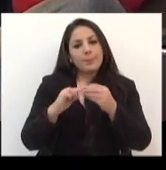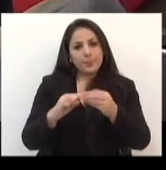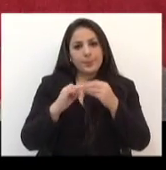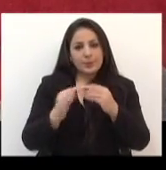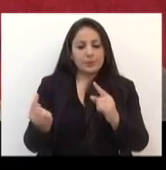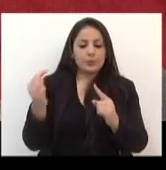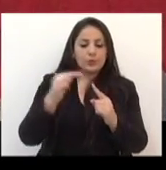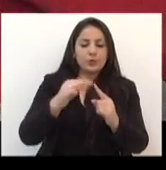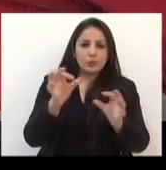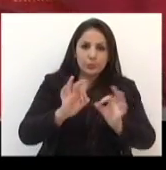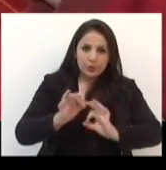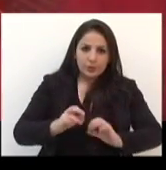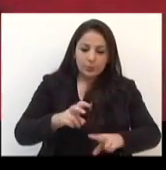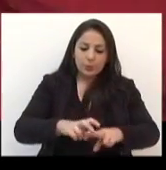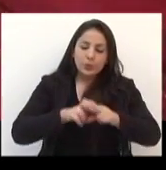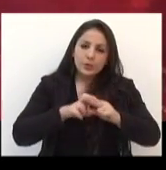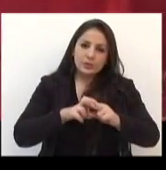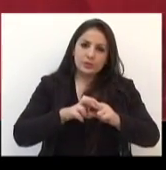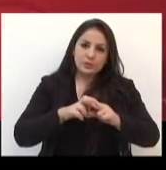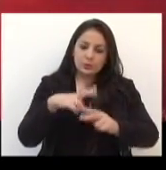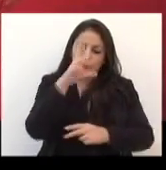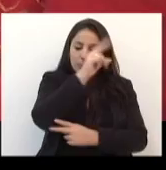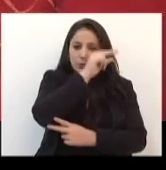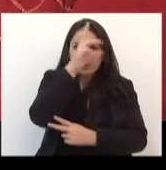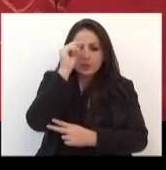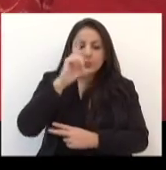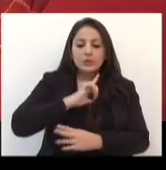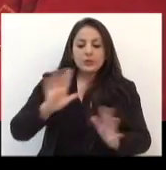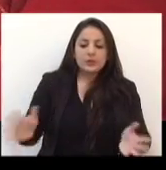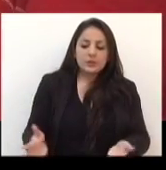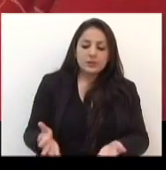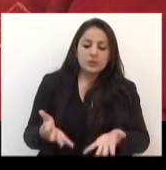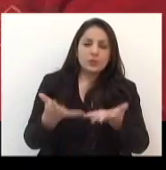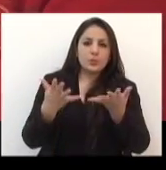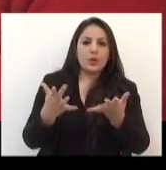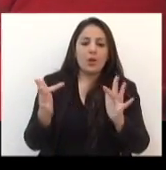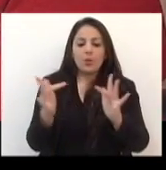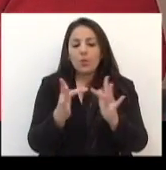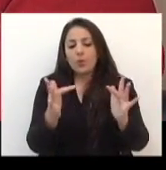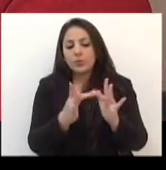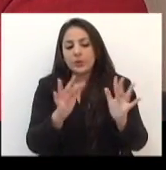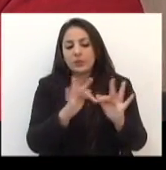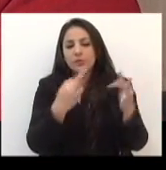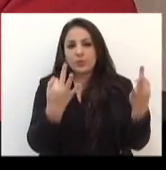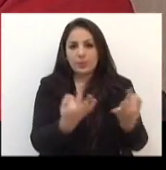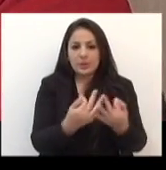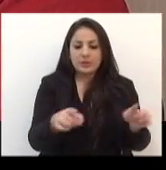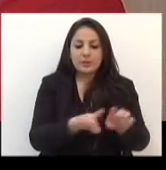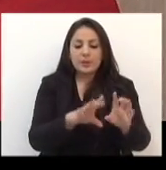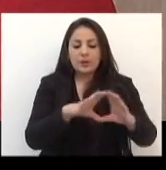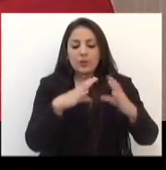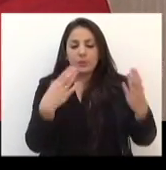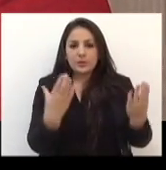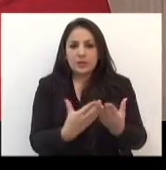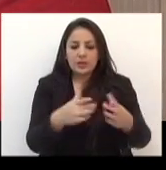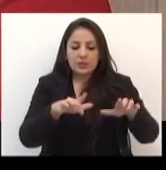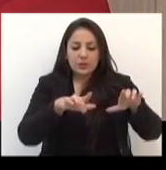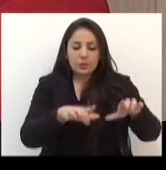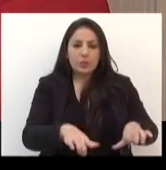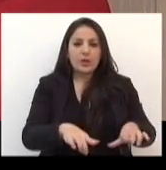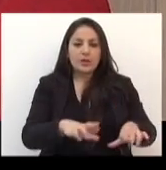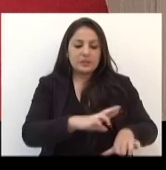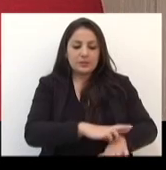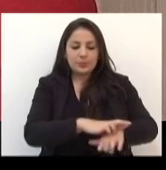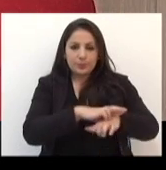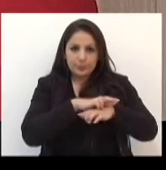programa. Para isso, o município tem o desafio de estimular a convivência familiar e comunitária em